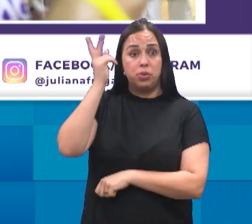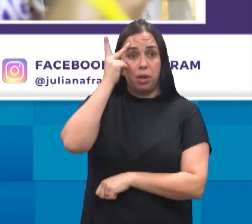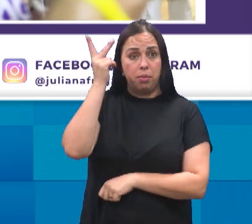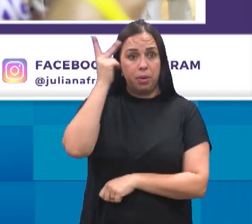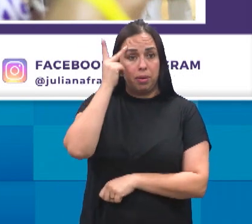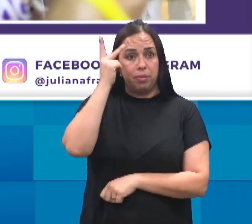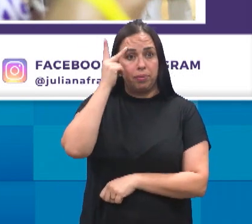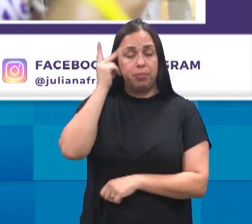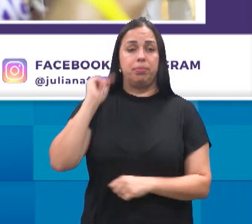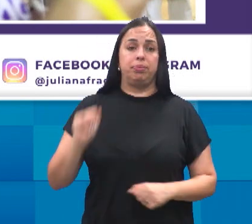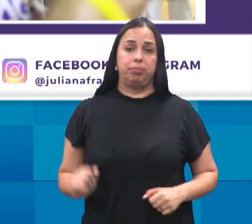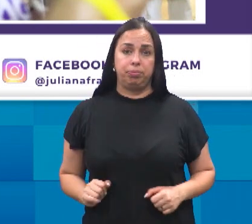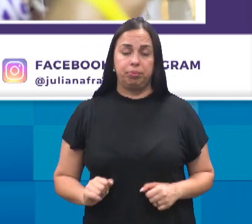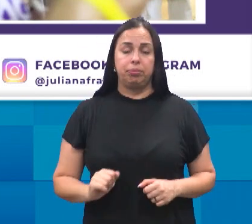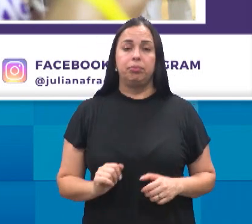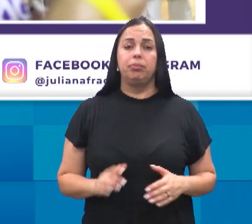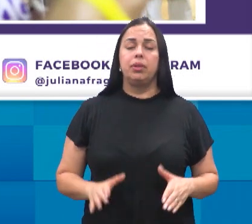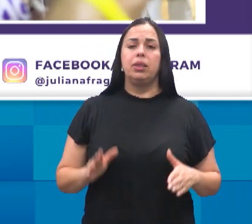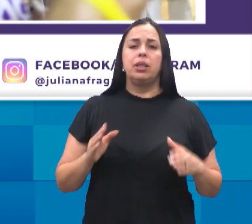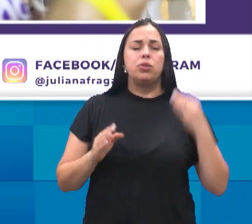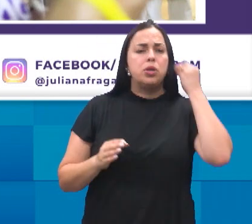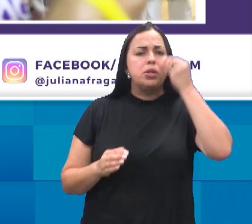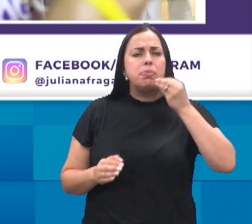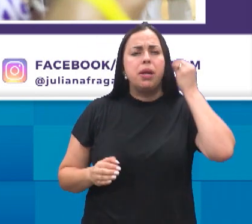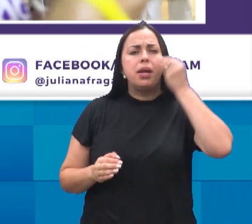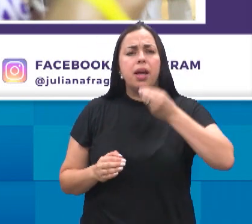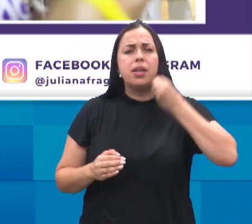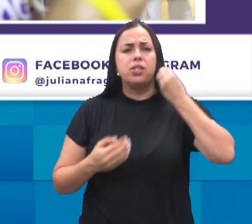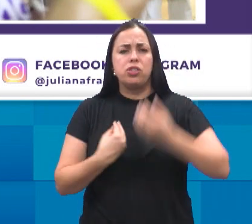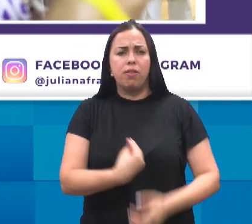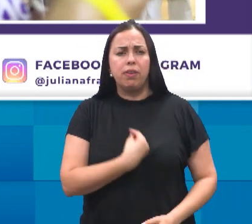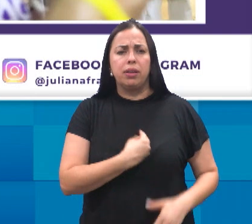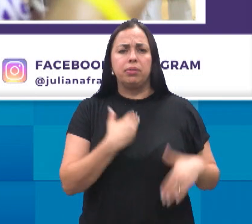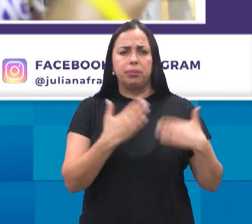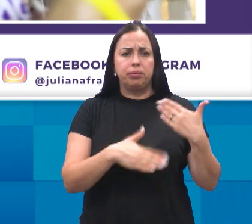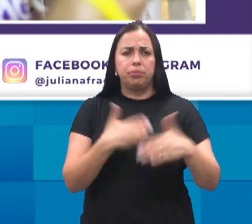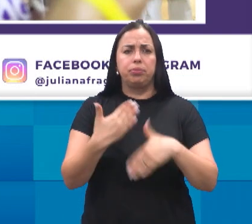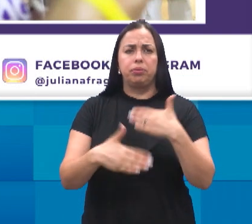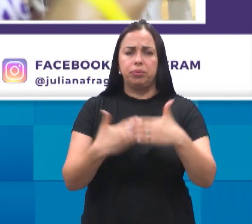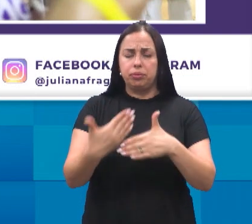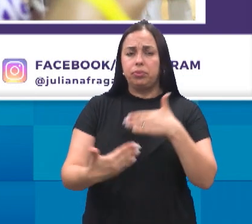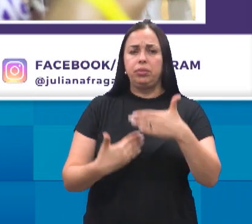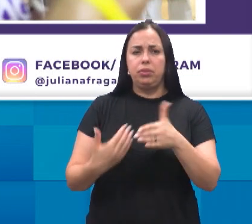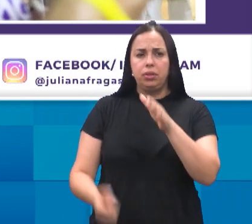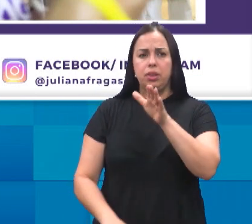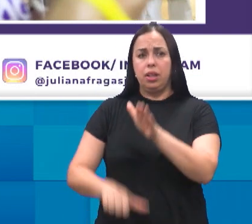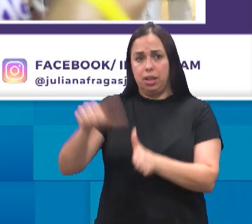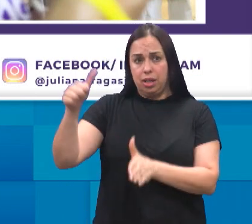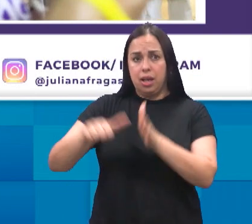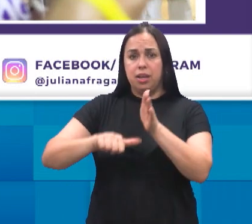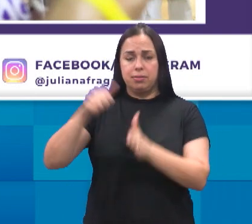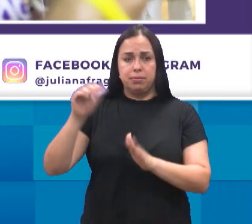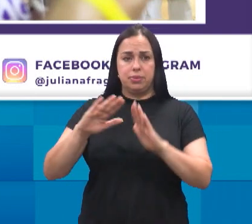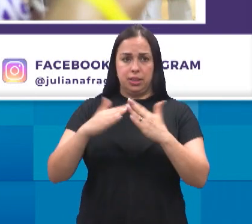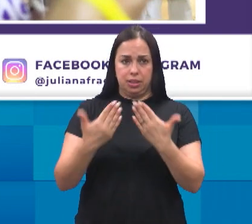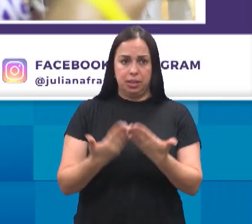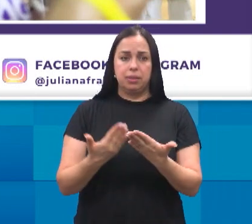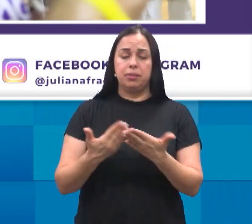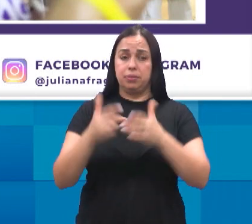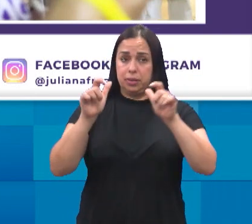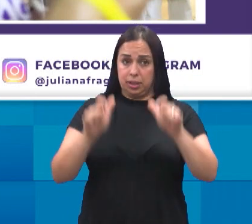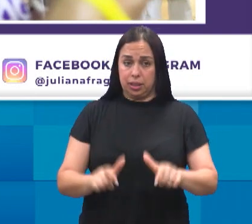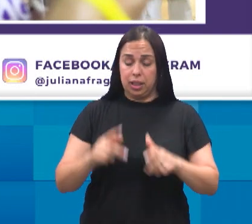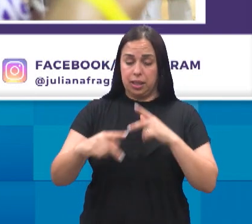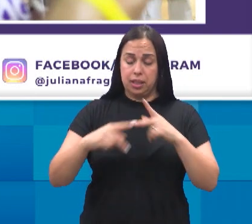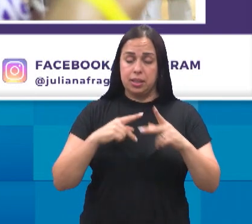IFAM. Em sua trajetória de vida como capoeirista, além de pioneiro com a Academia de Capoeira Besouro Mangangá, em São José